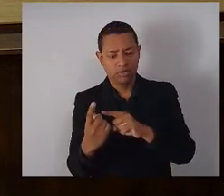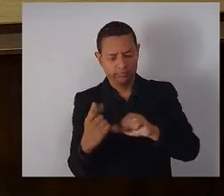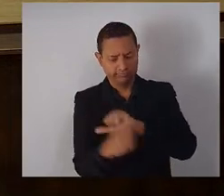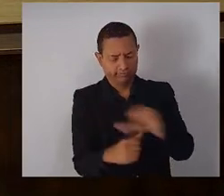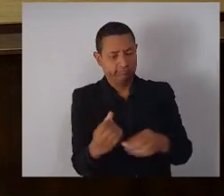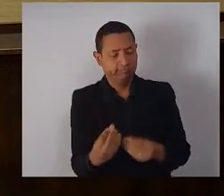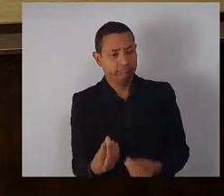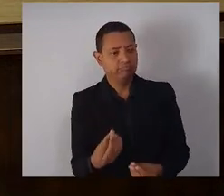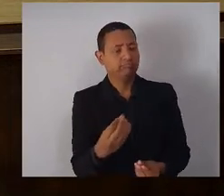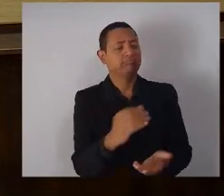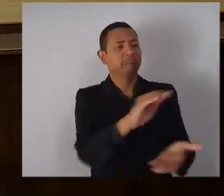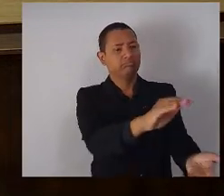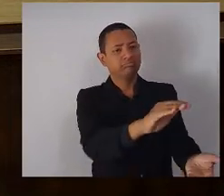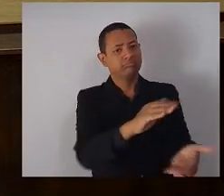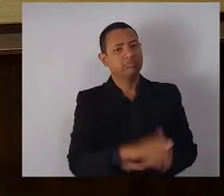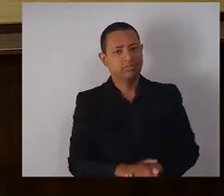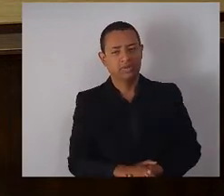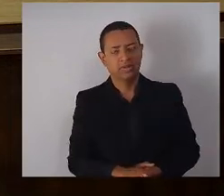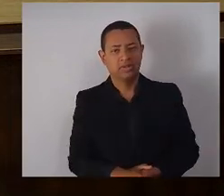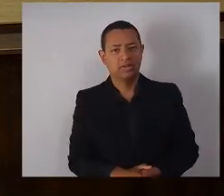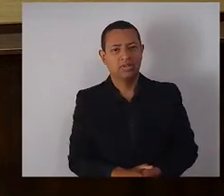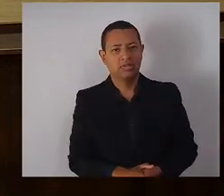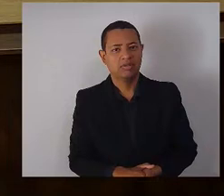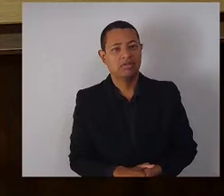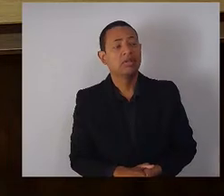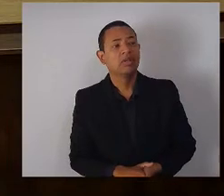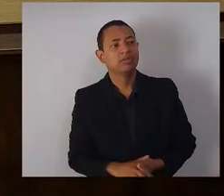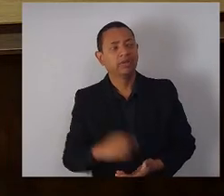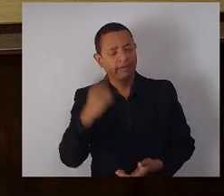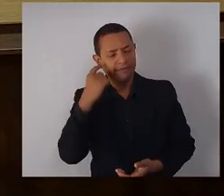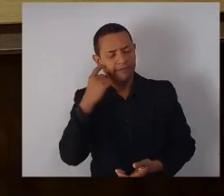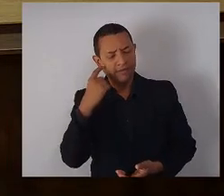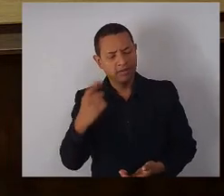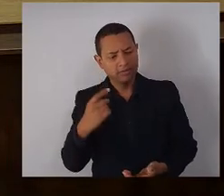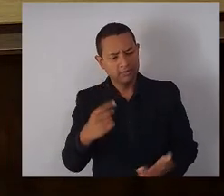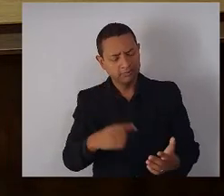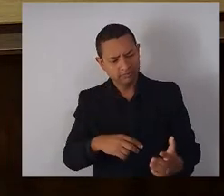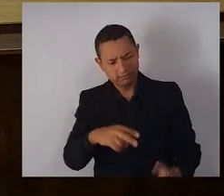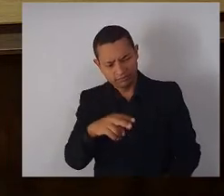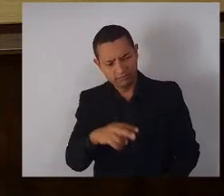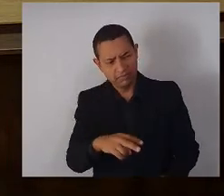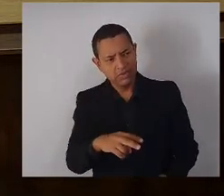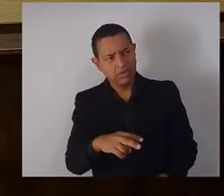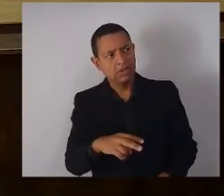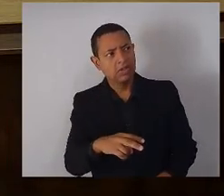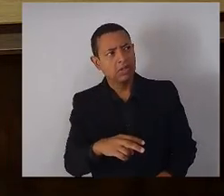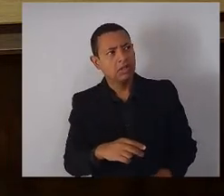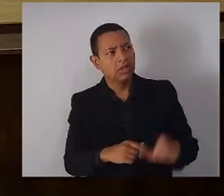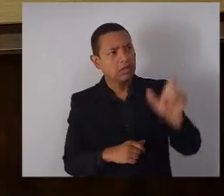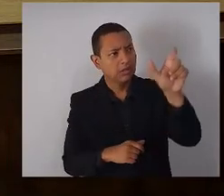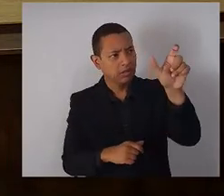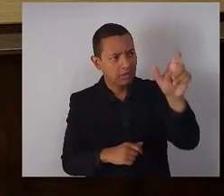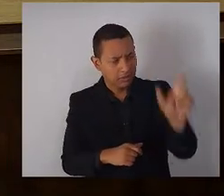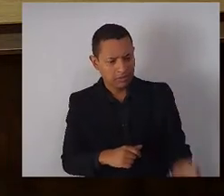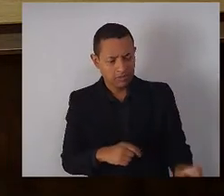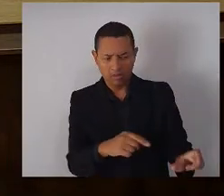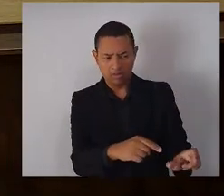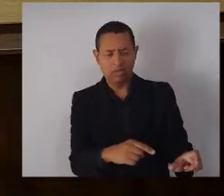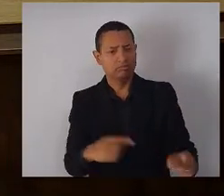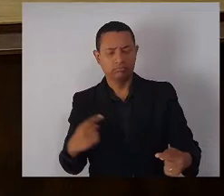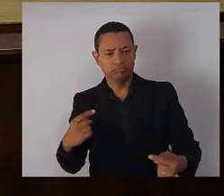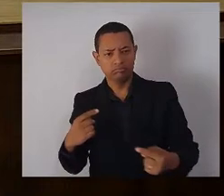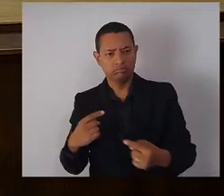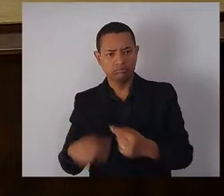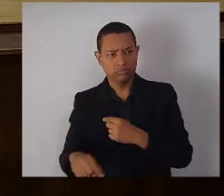que o cidadão era tal, tal, tal. Só que eu fui olhar agora e esse cidadão não é o que o senhor está dizendo por intermédio do princípio